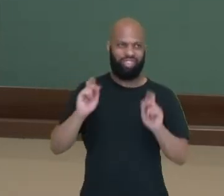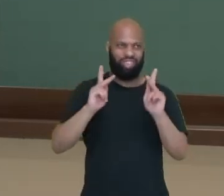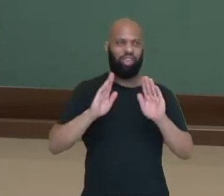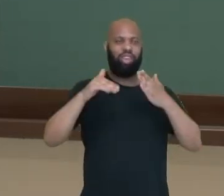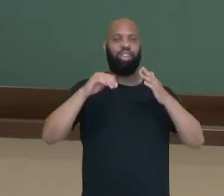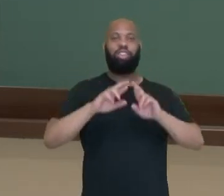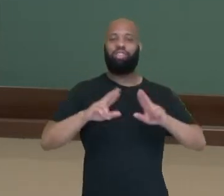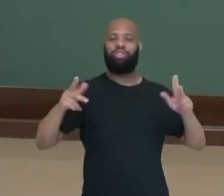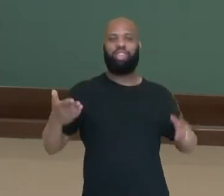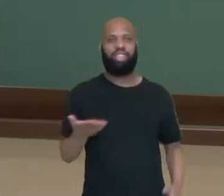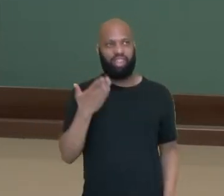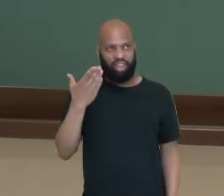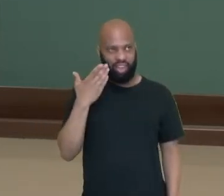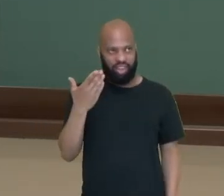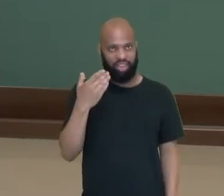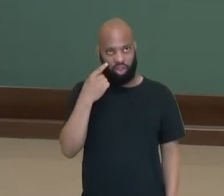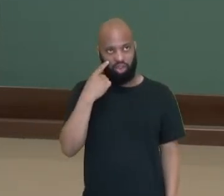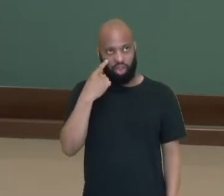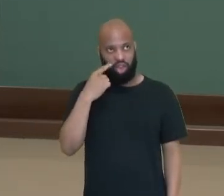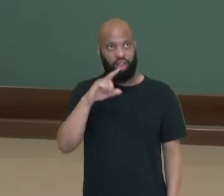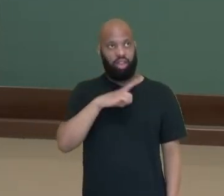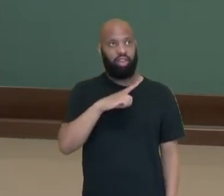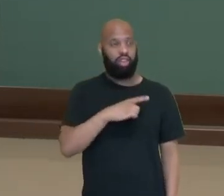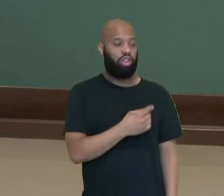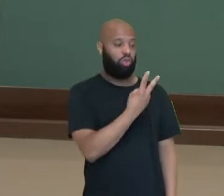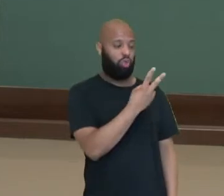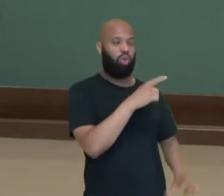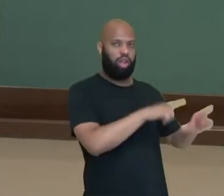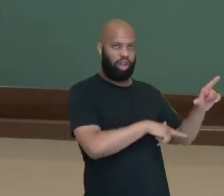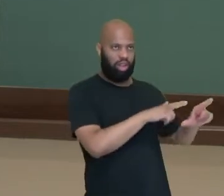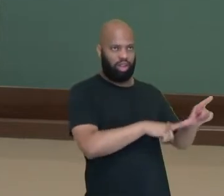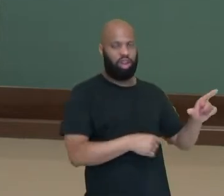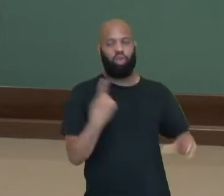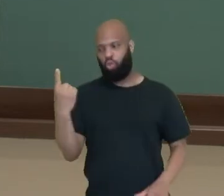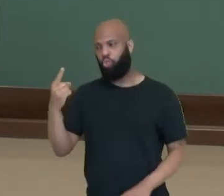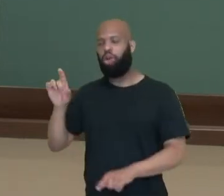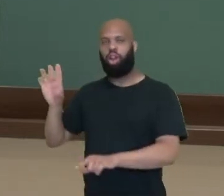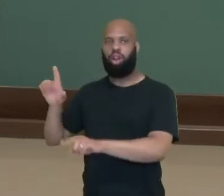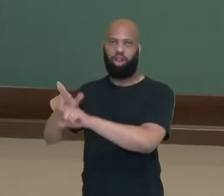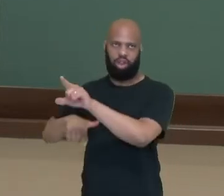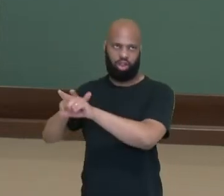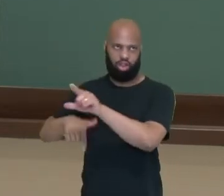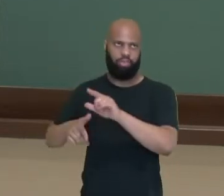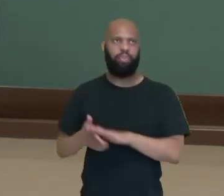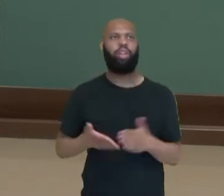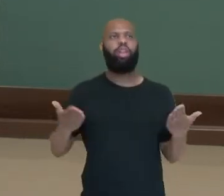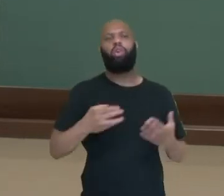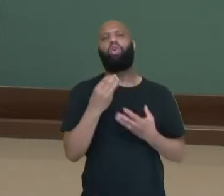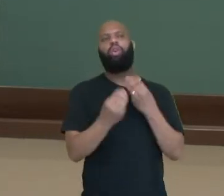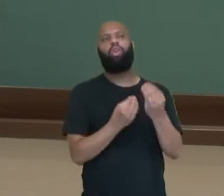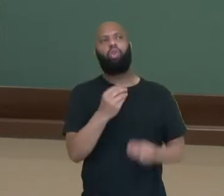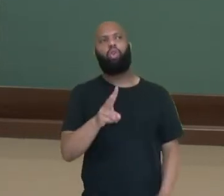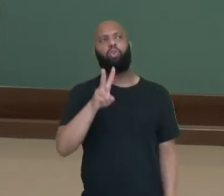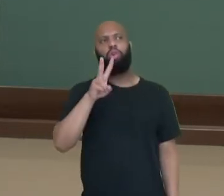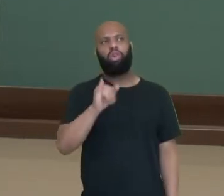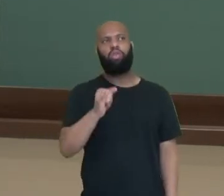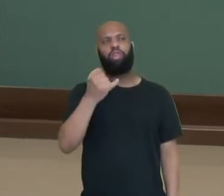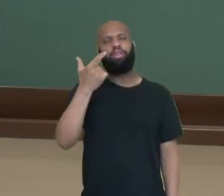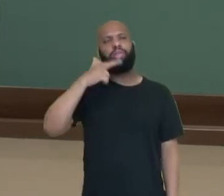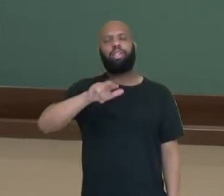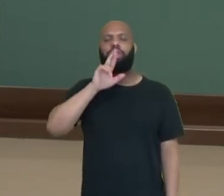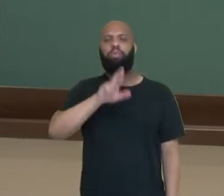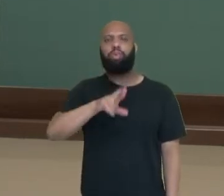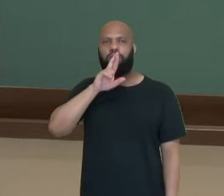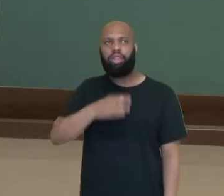a diferença é bem sutil, presta atenção. Duas variáveis, uma só. E daí, como é que eu faço para